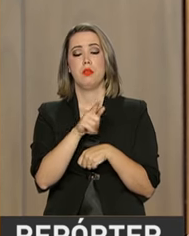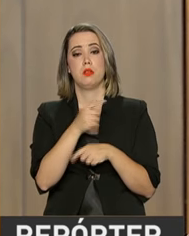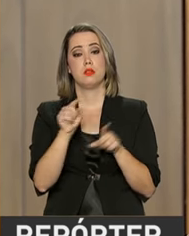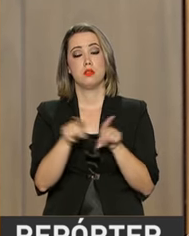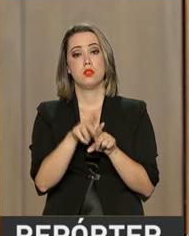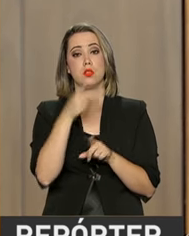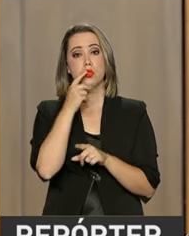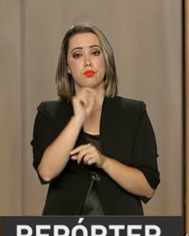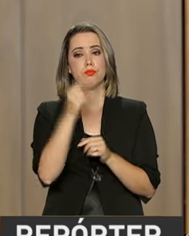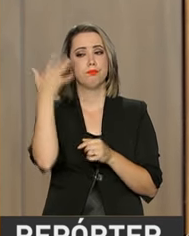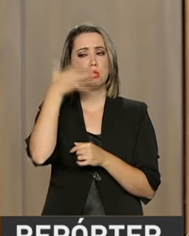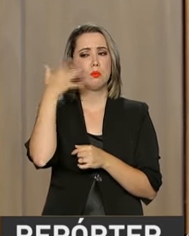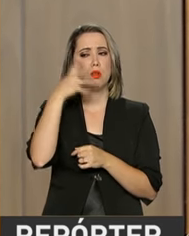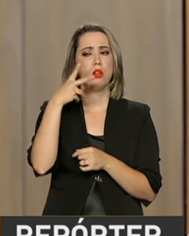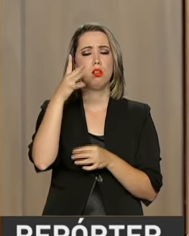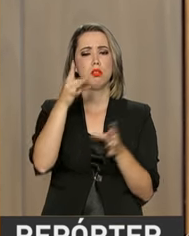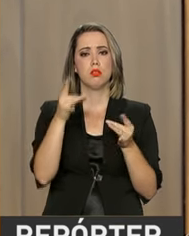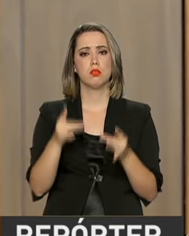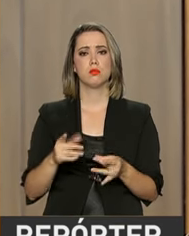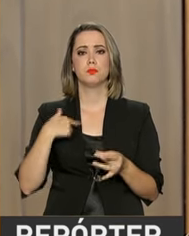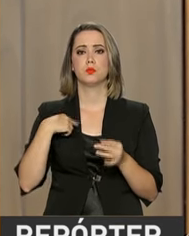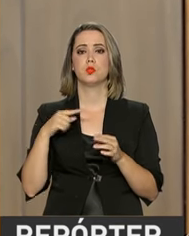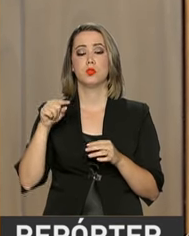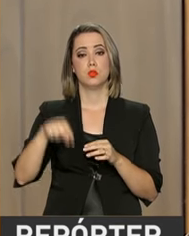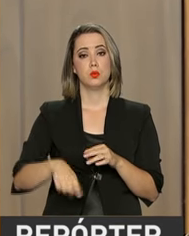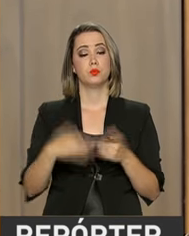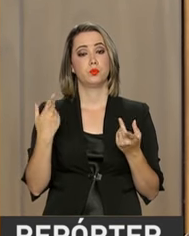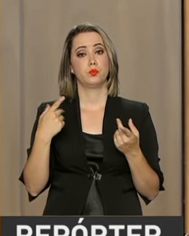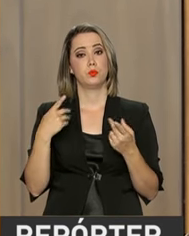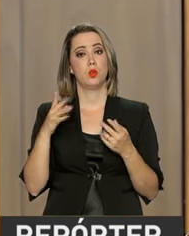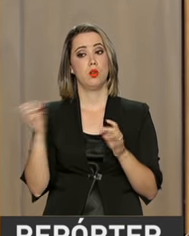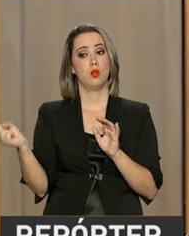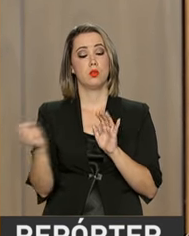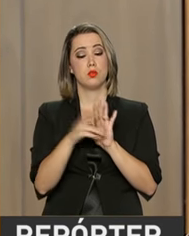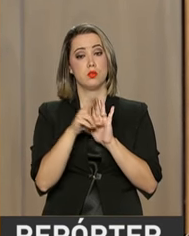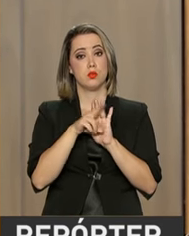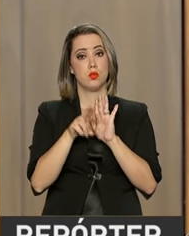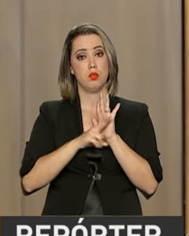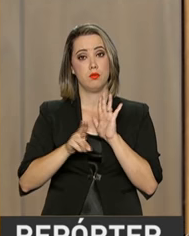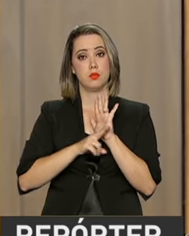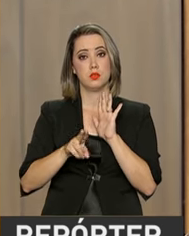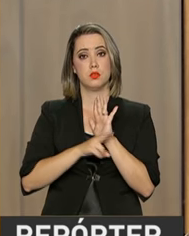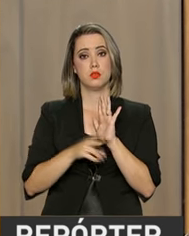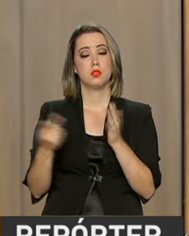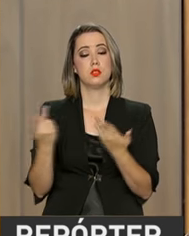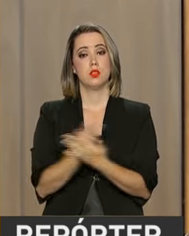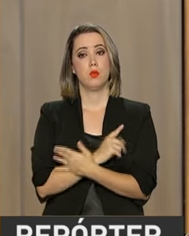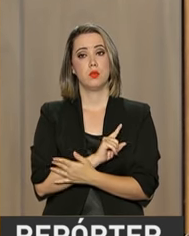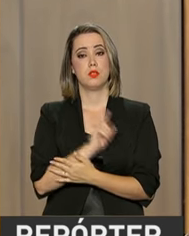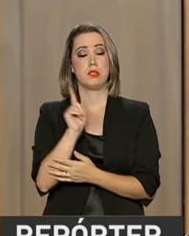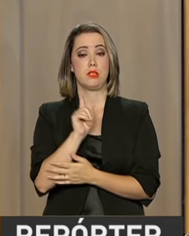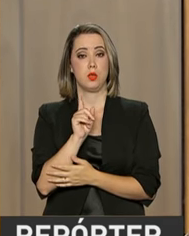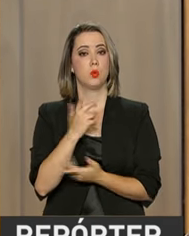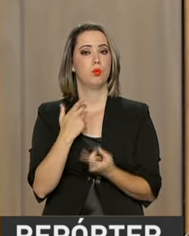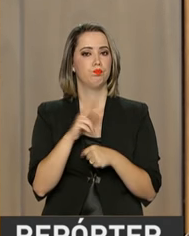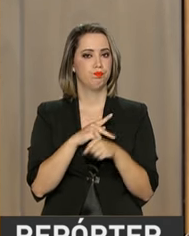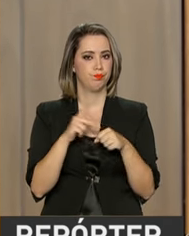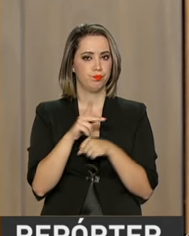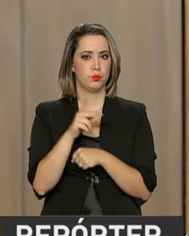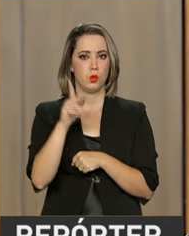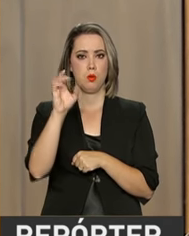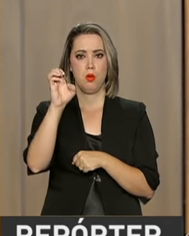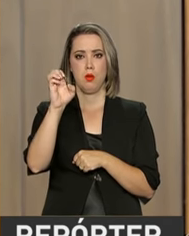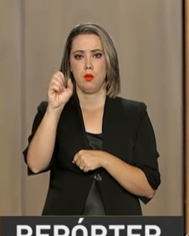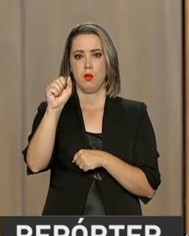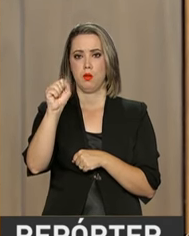referentemente as grandes reformas que foram feitas na espanha no momento